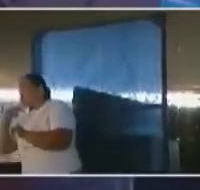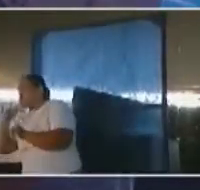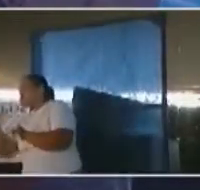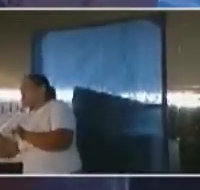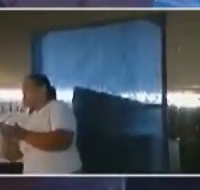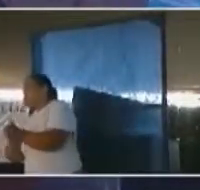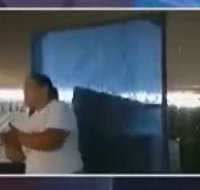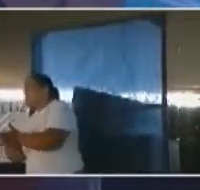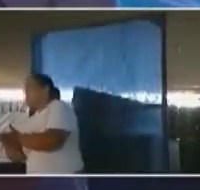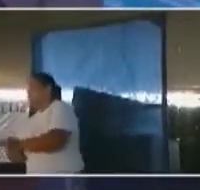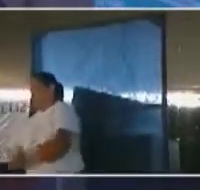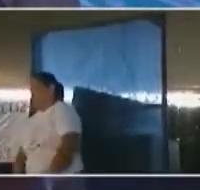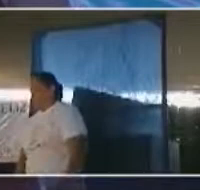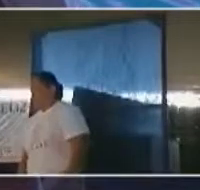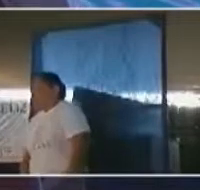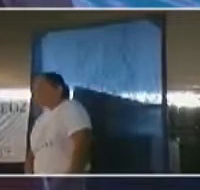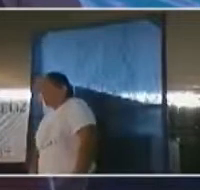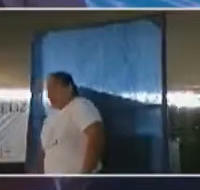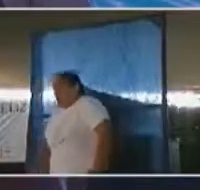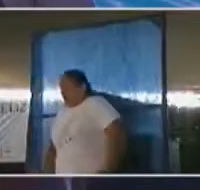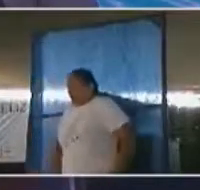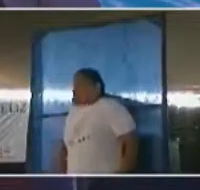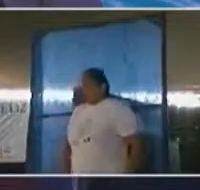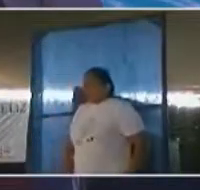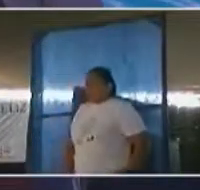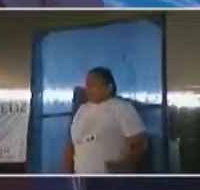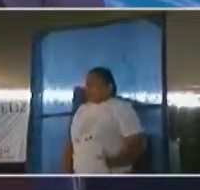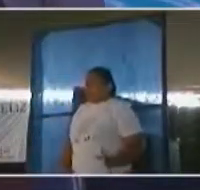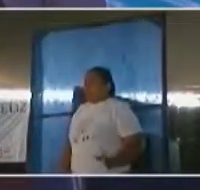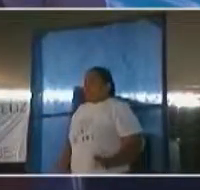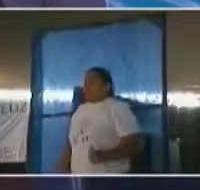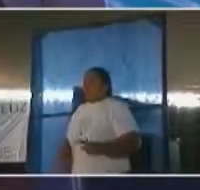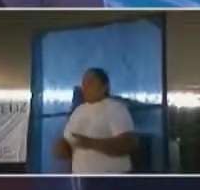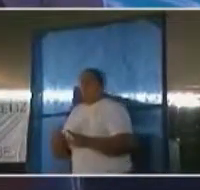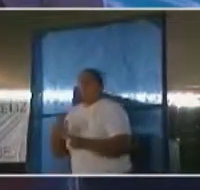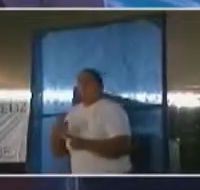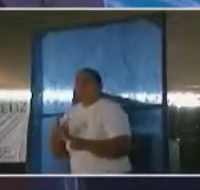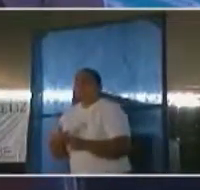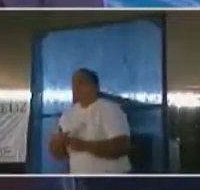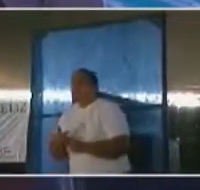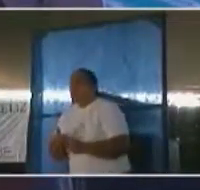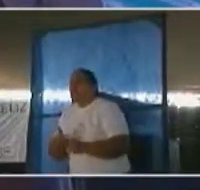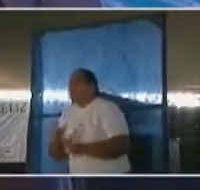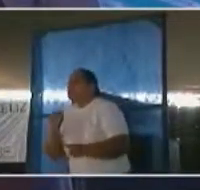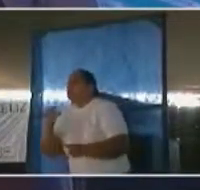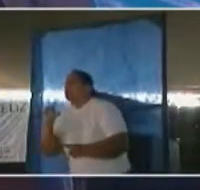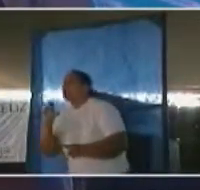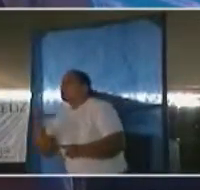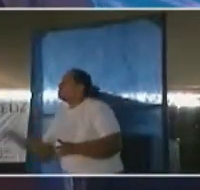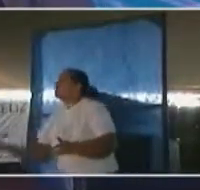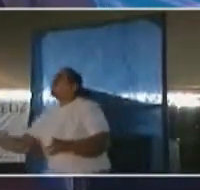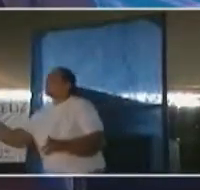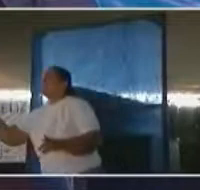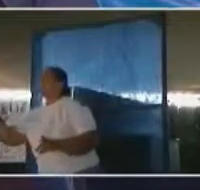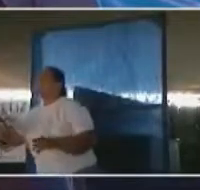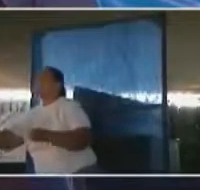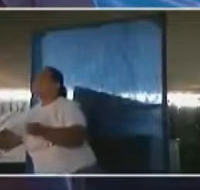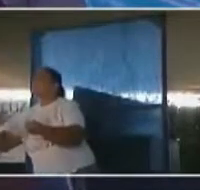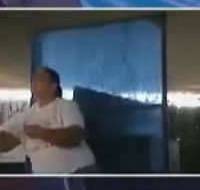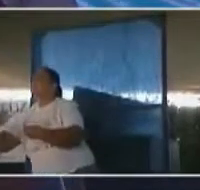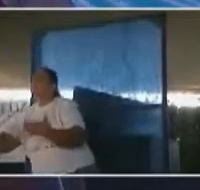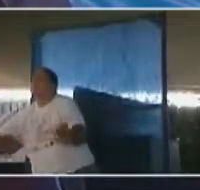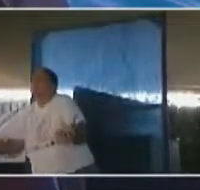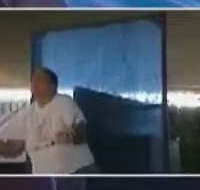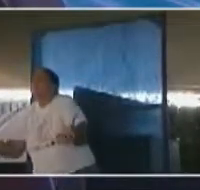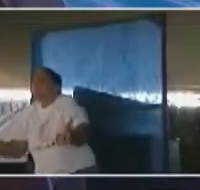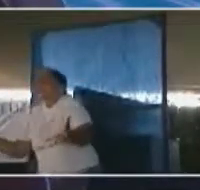nós gostaríamos de saber que novo ensinamento é esse que você está trazendo para nós. Pois